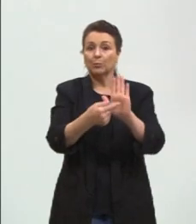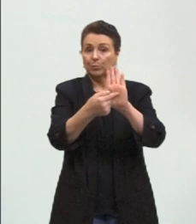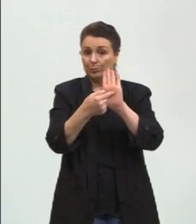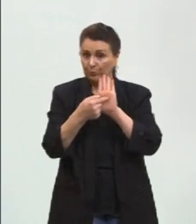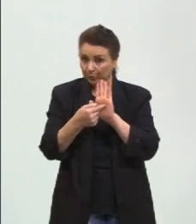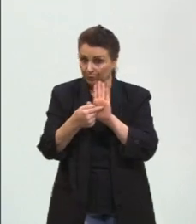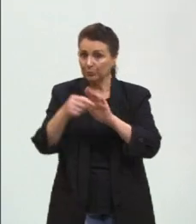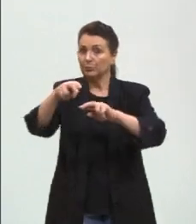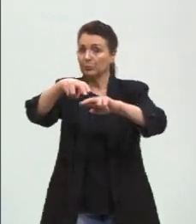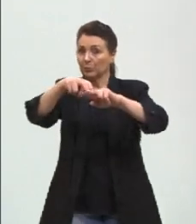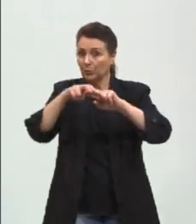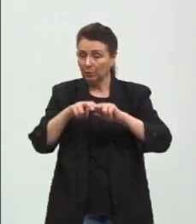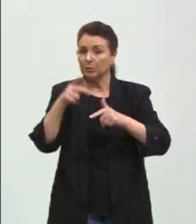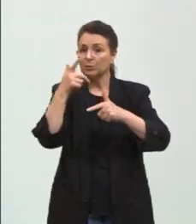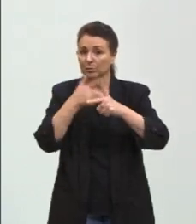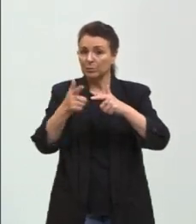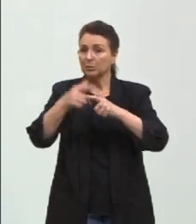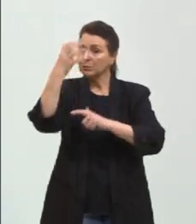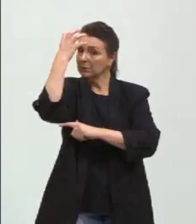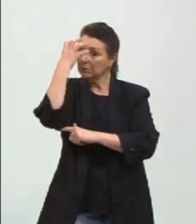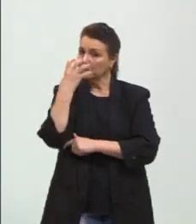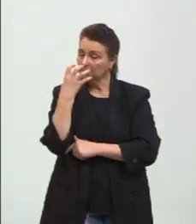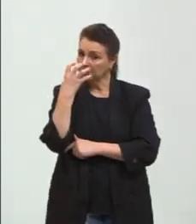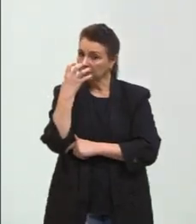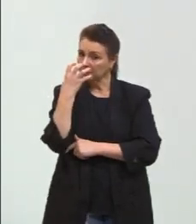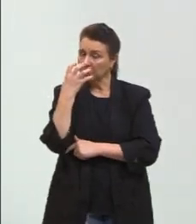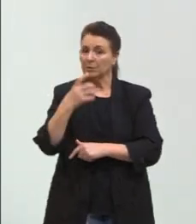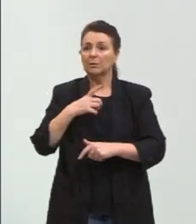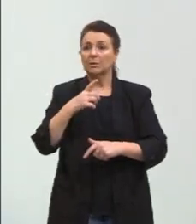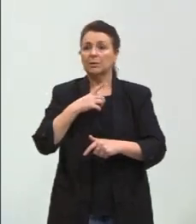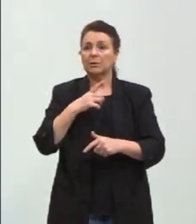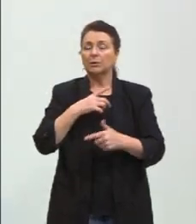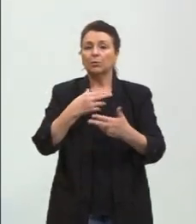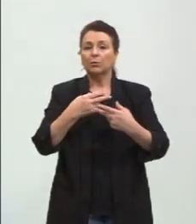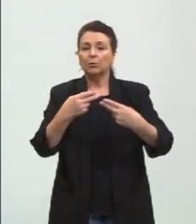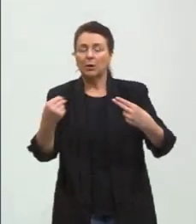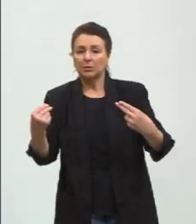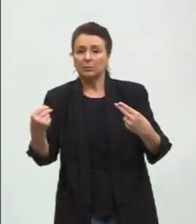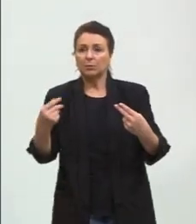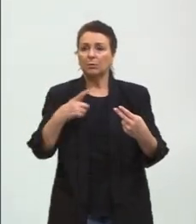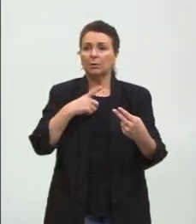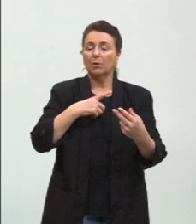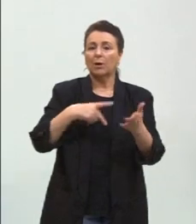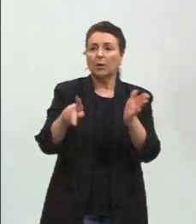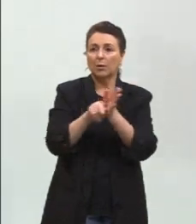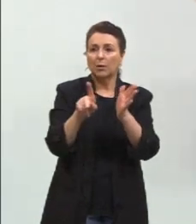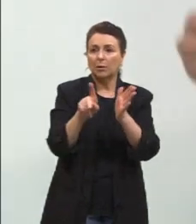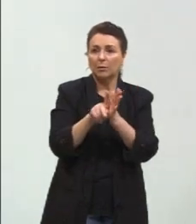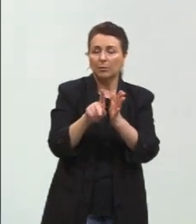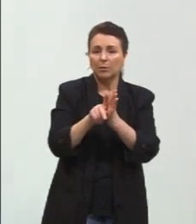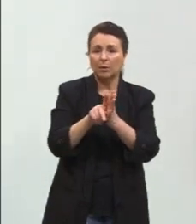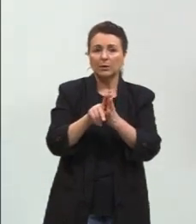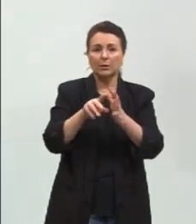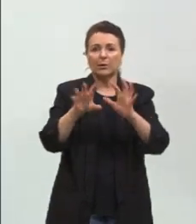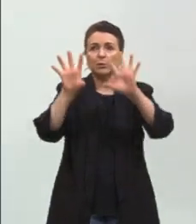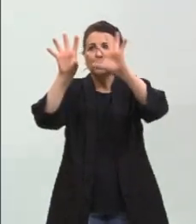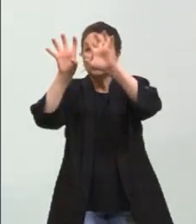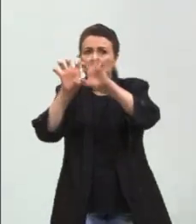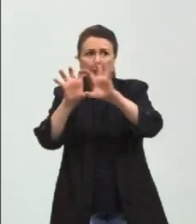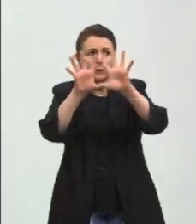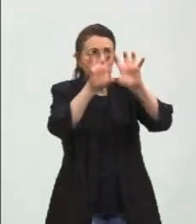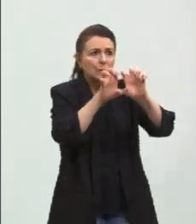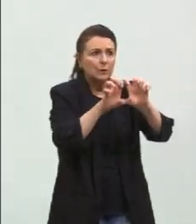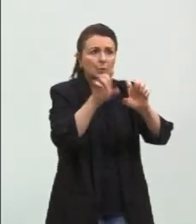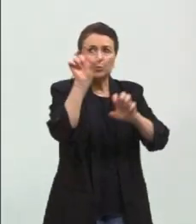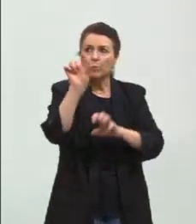dessa questão entrando com arenização entrando com a própria parte de desertificação né Tô aumentando